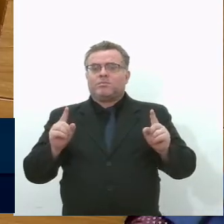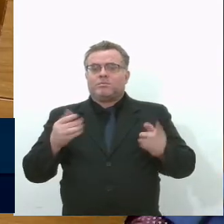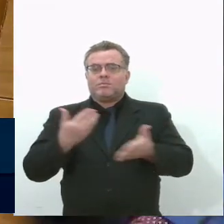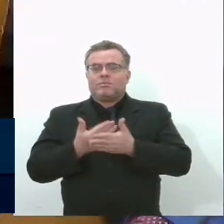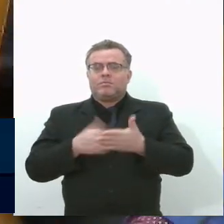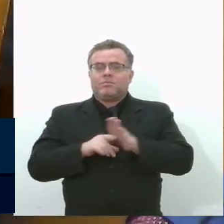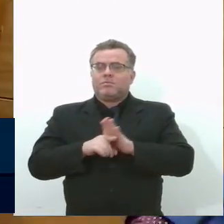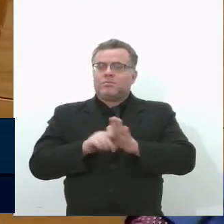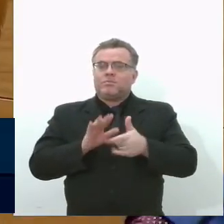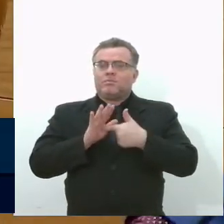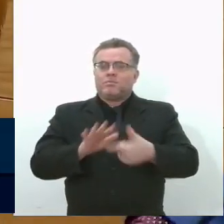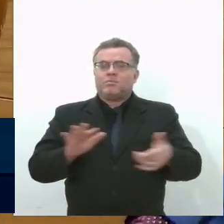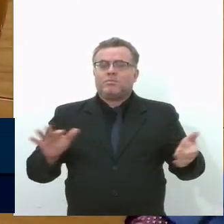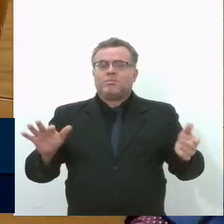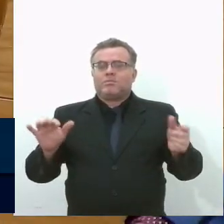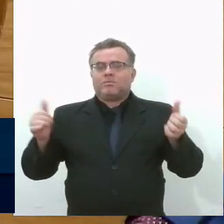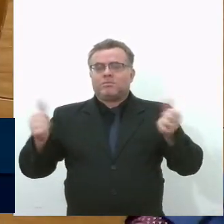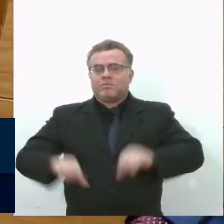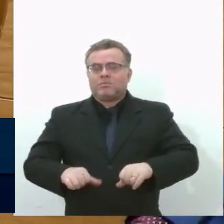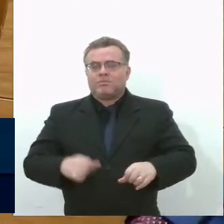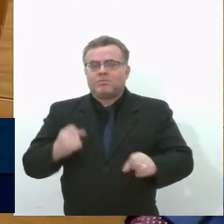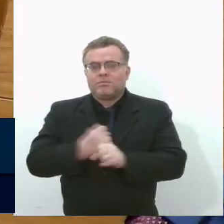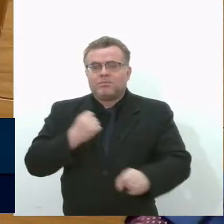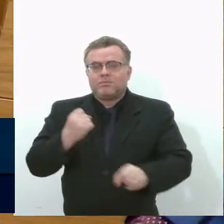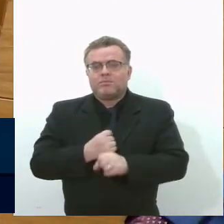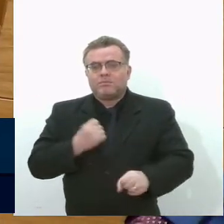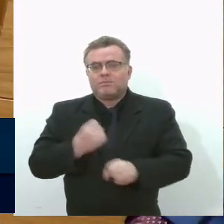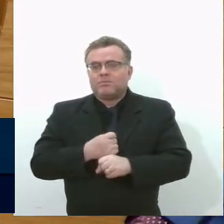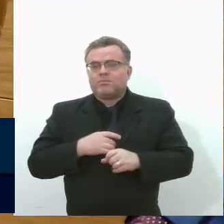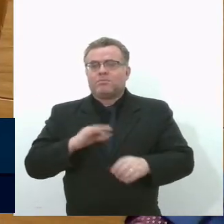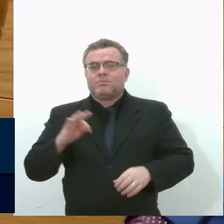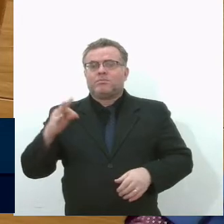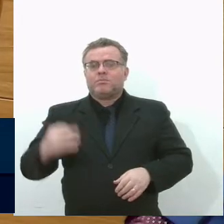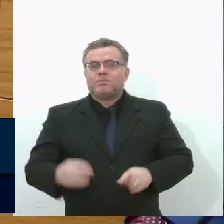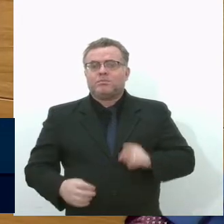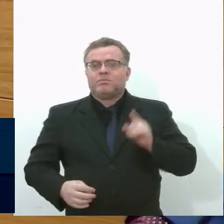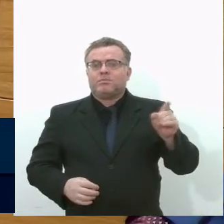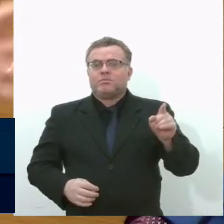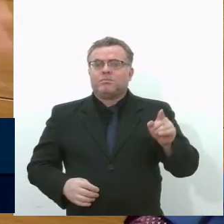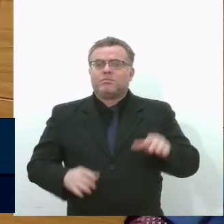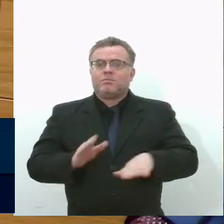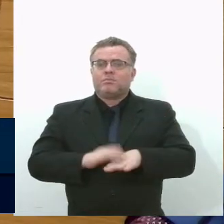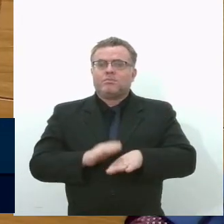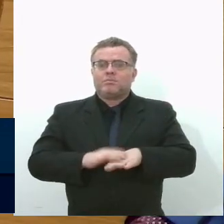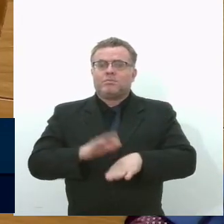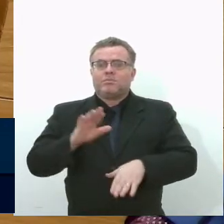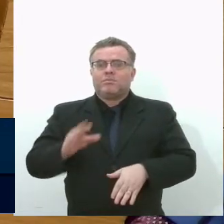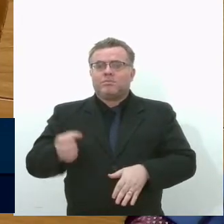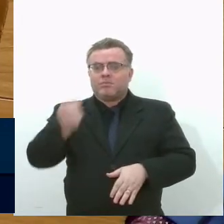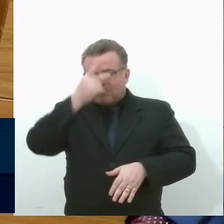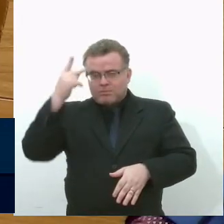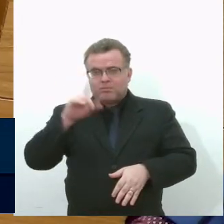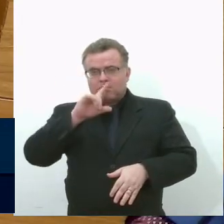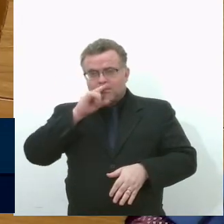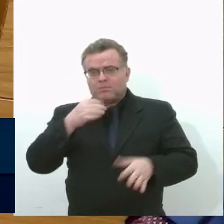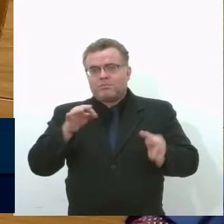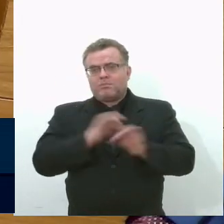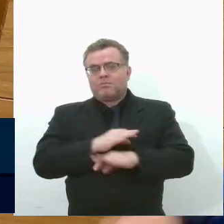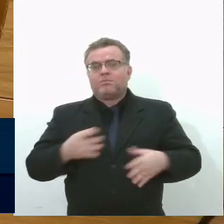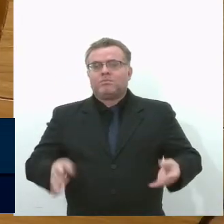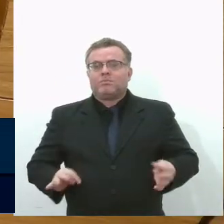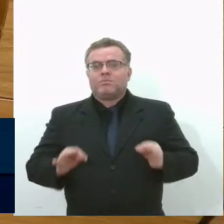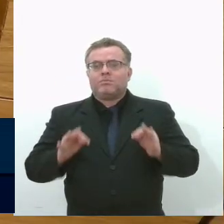E começou os serviços, tudo, os serviços lá eram feitos por quem, Gilmar? Pela prefeitura de Aracaju. Tudo lá